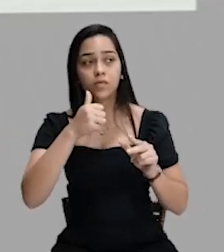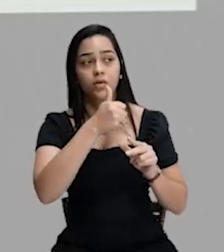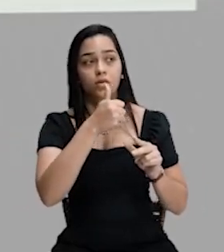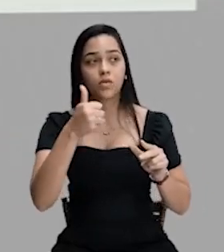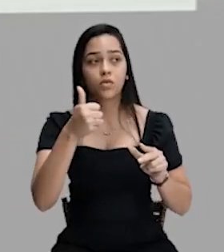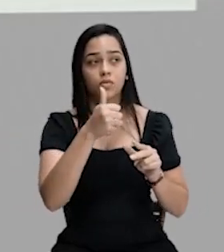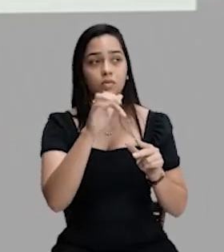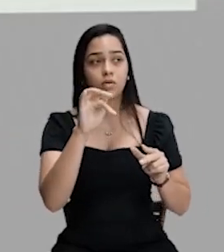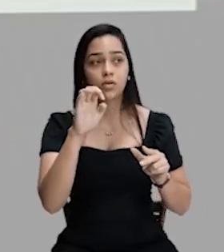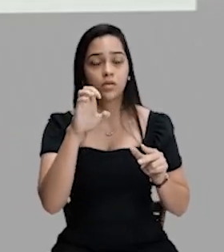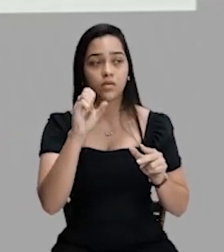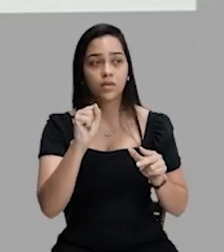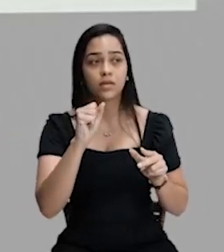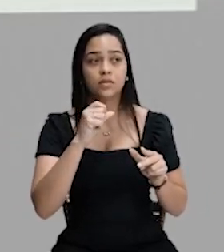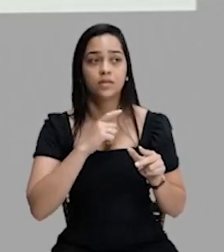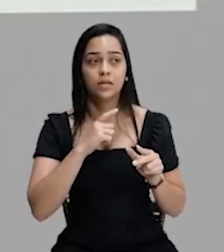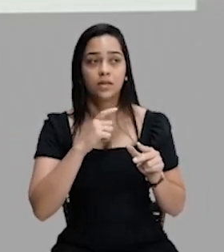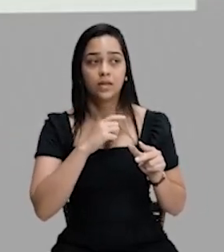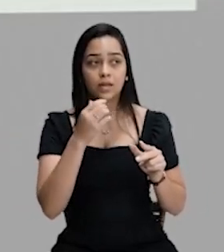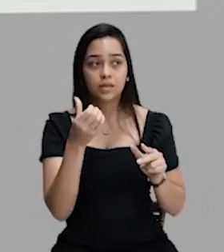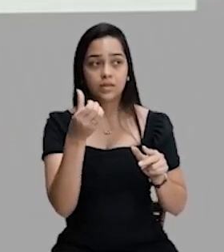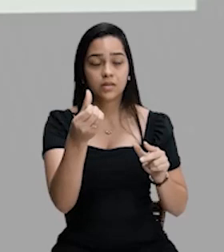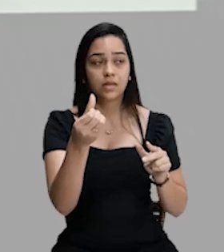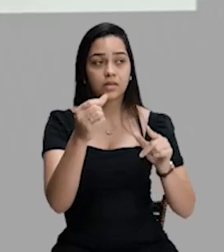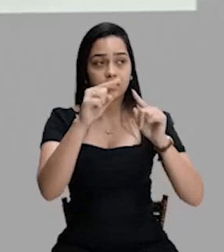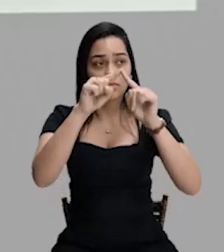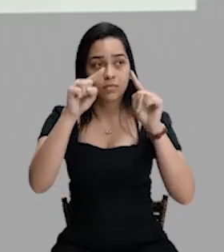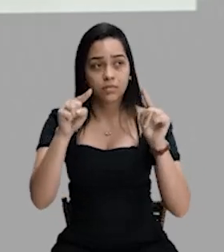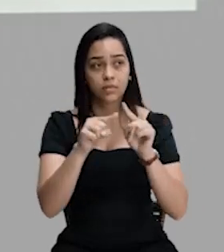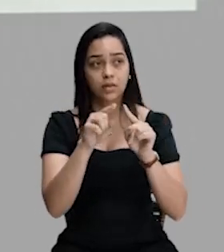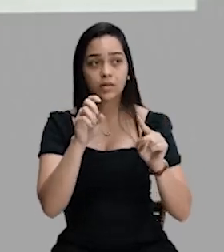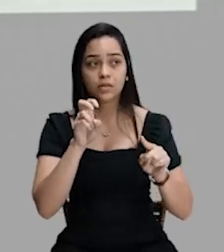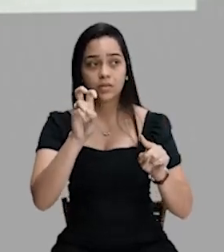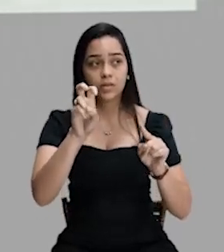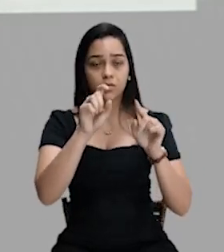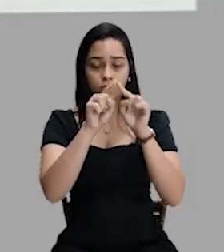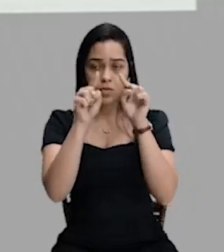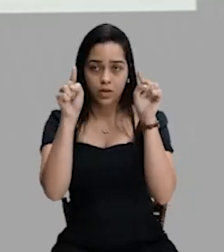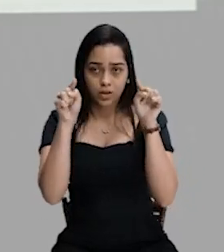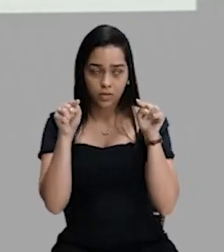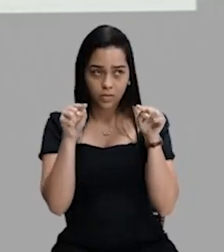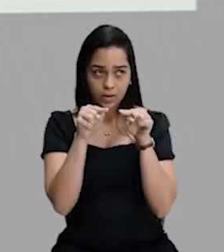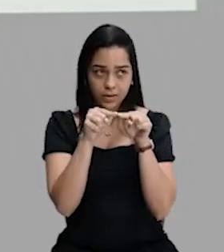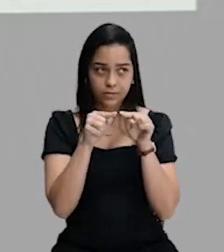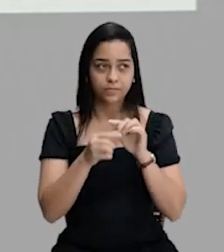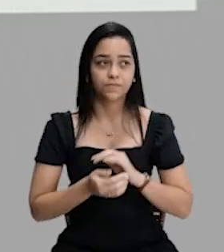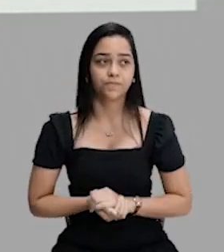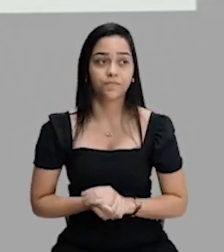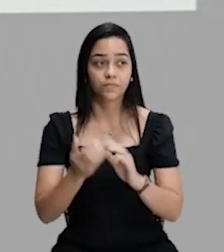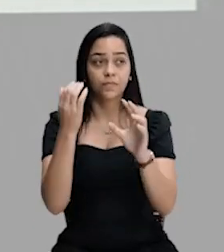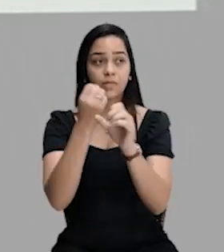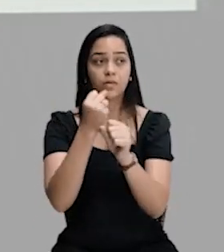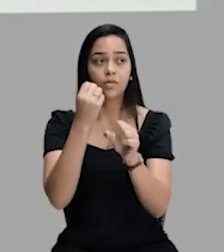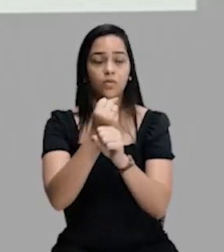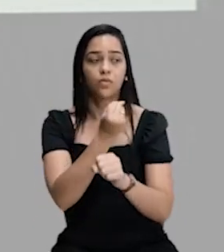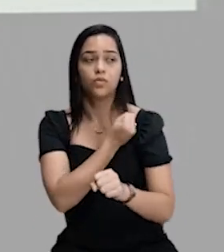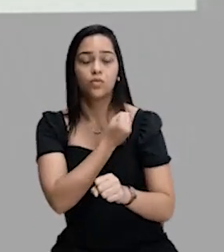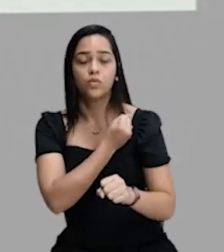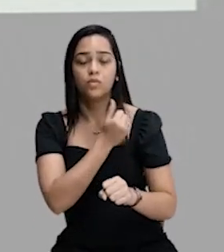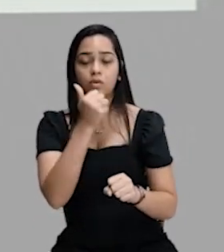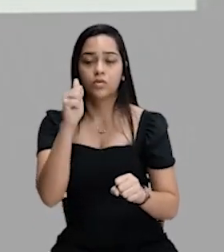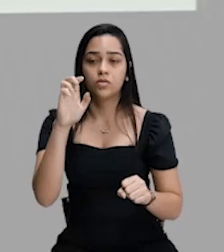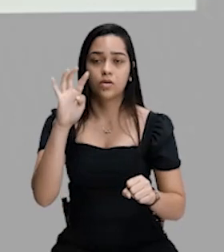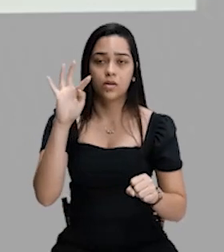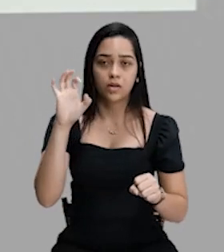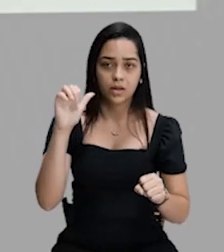11 faces tem seis faces triangulares e cinco Faces quadriculares Calcule o número de